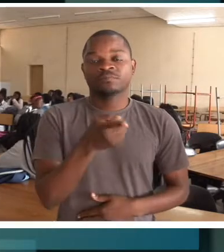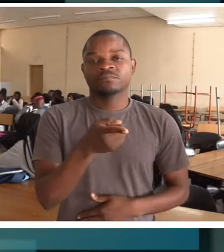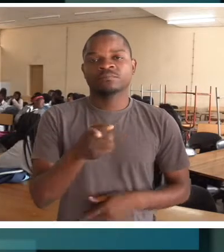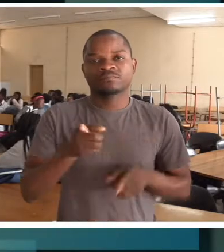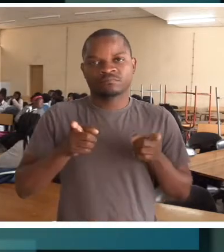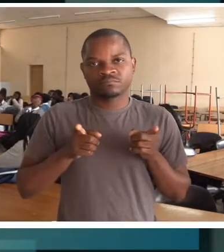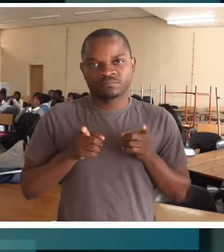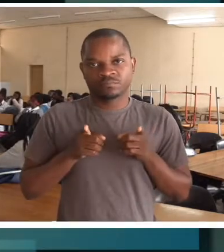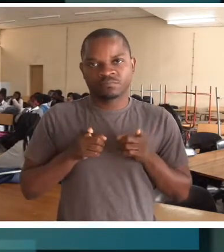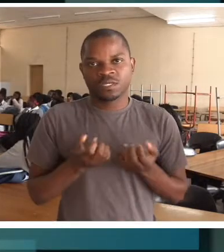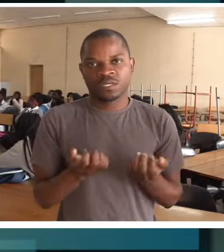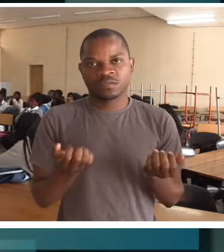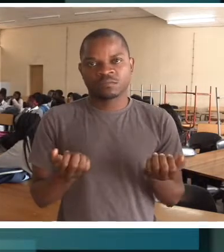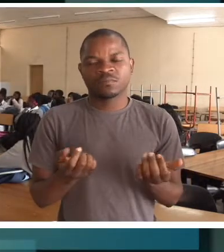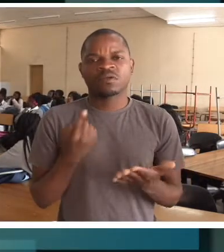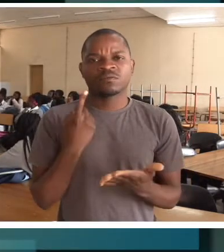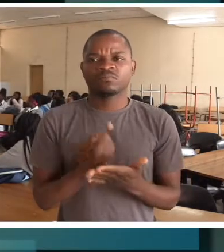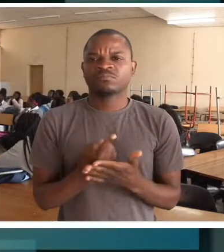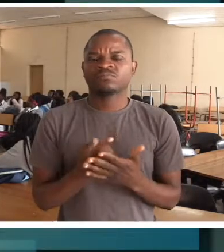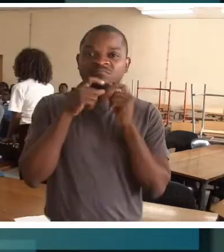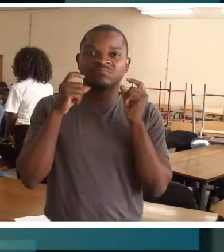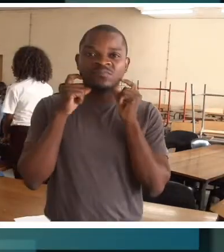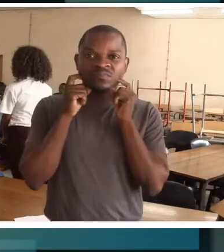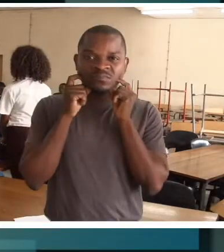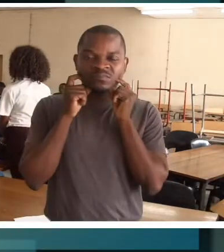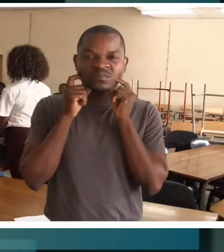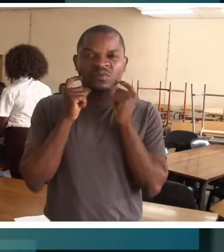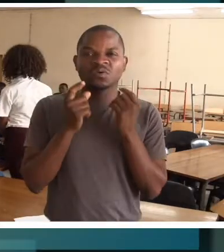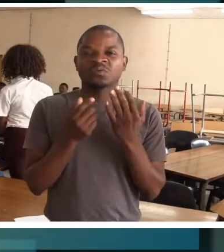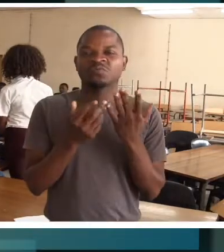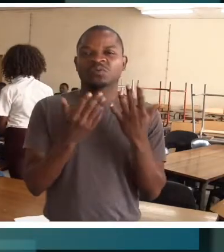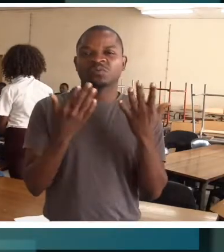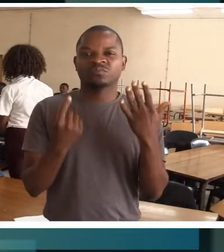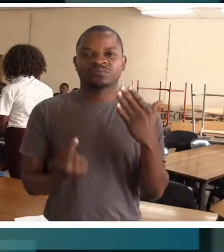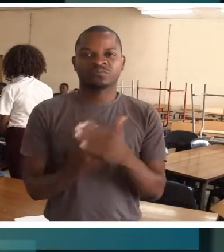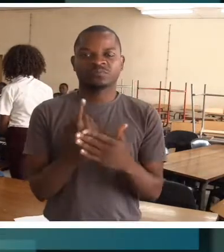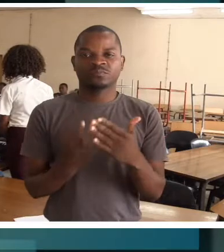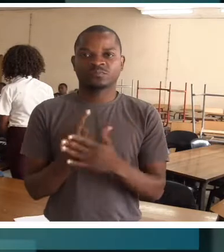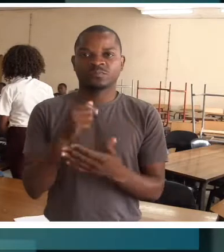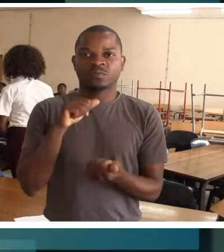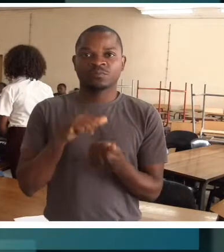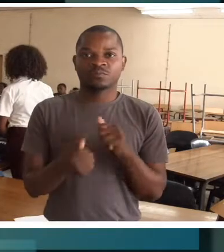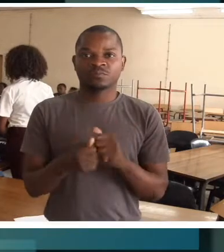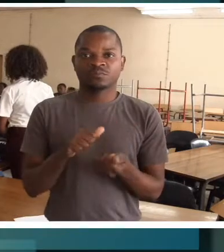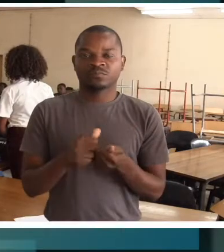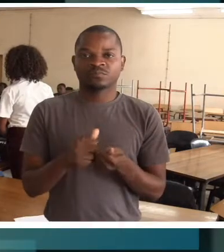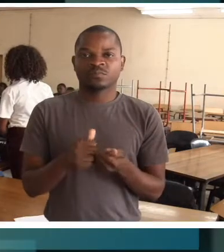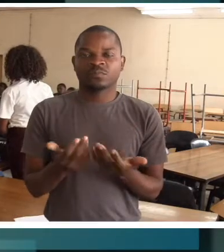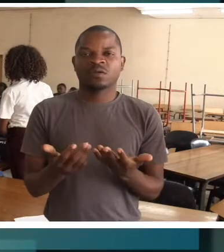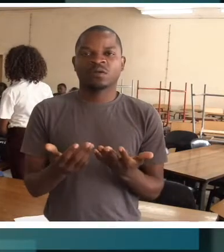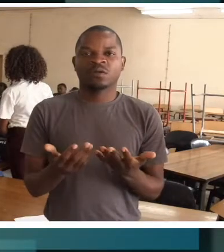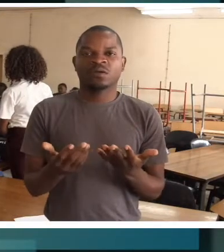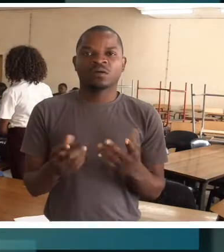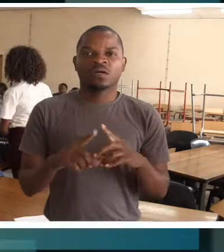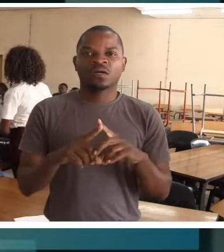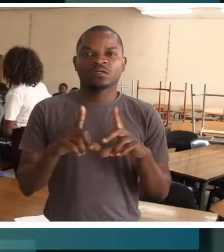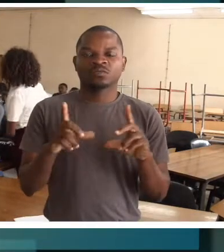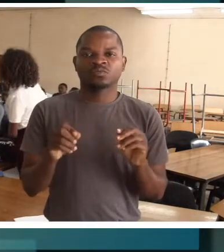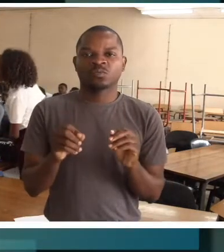porque impede que ela seja criança do jeito que ela quer. Em Moçambique um dos maiores casos dos problemas